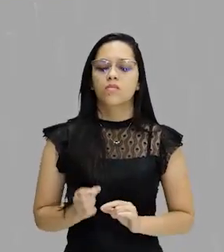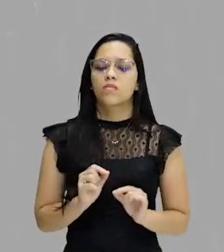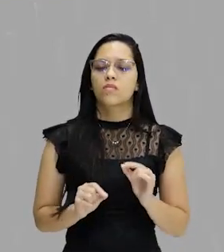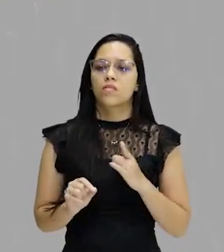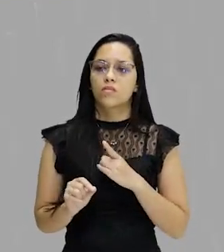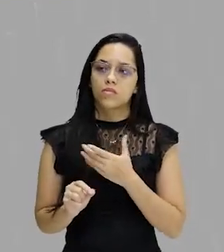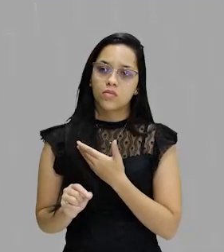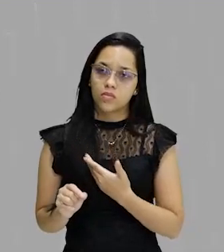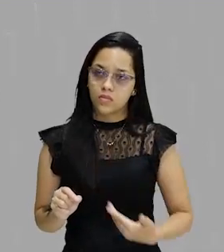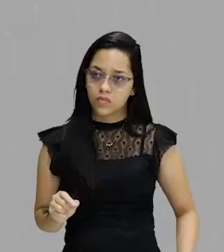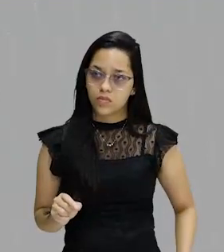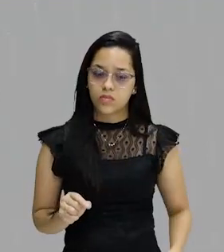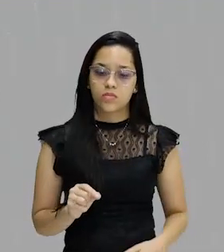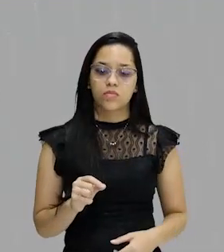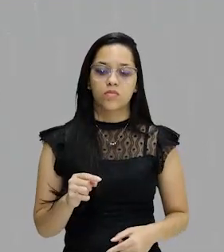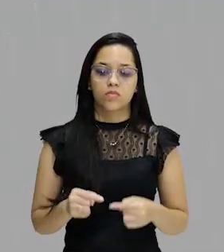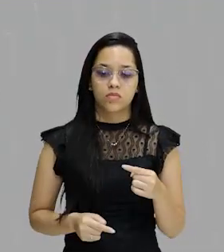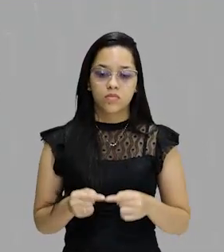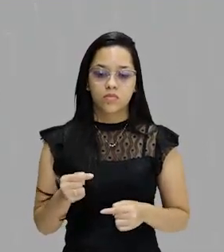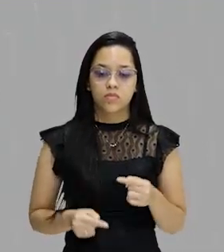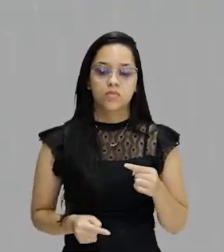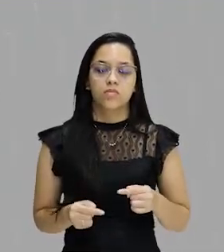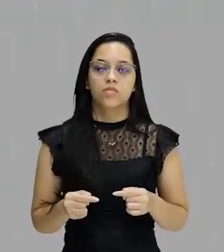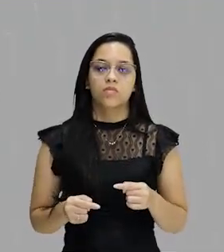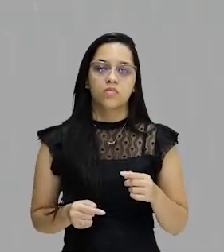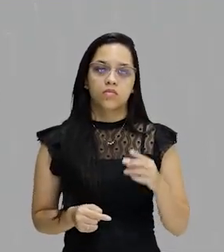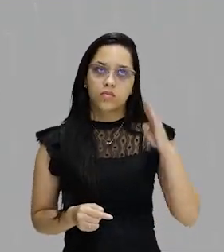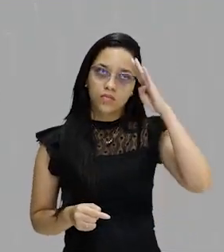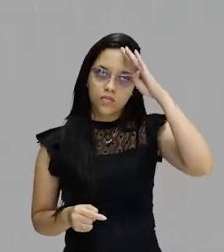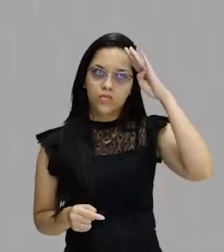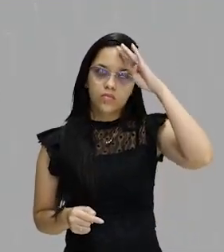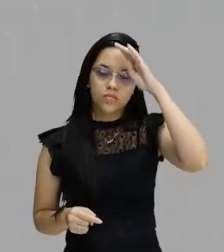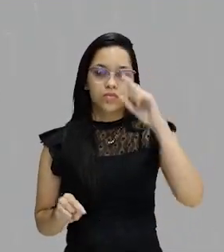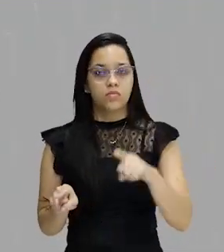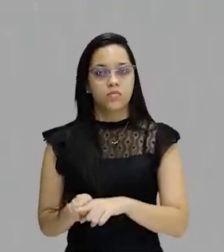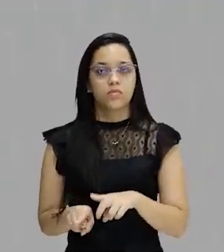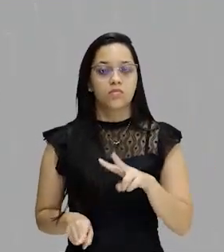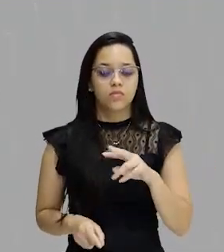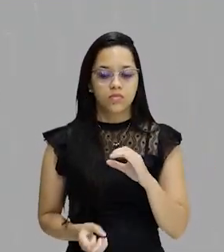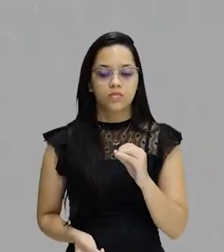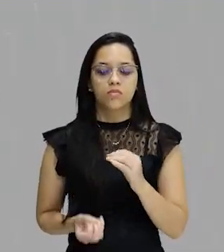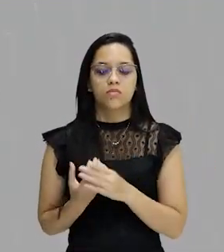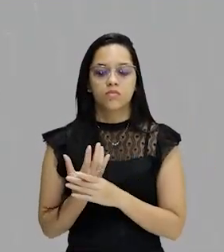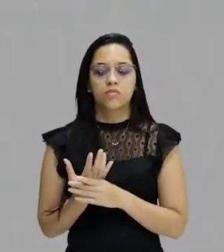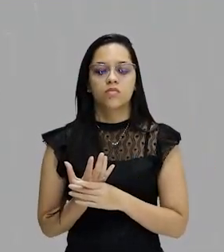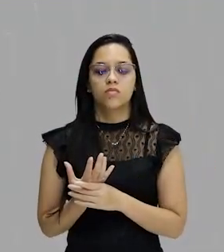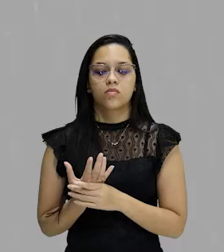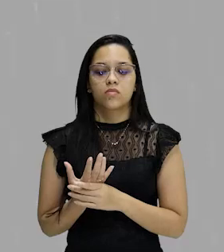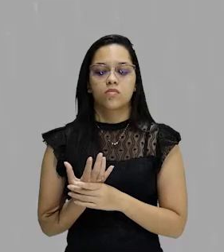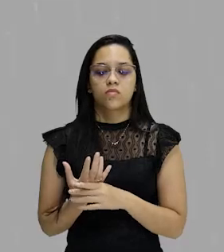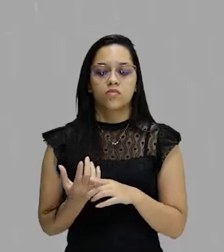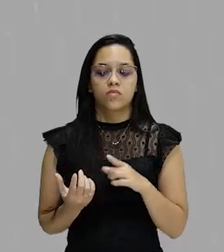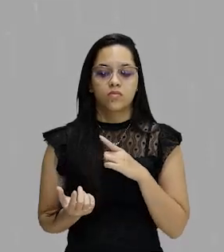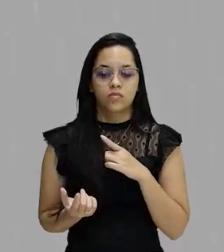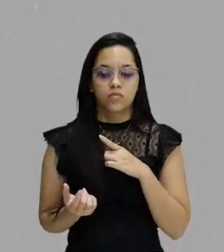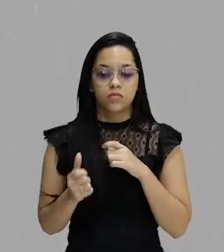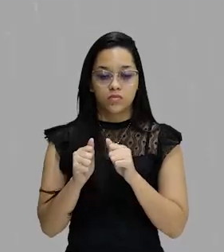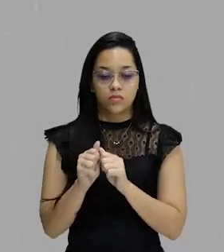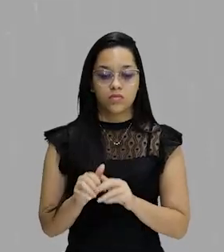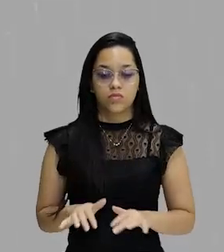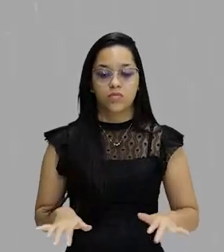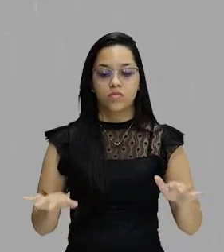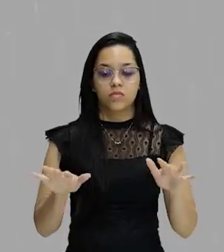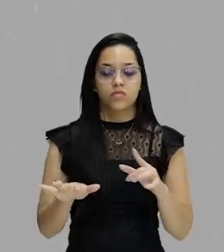os governos militares, tá? Por exemplo, eles vão criar como uma forma de